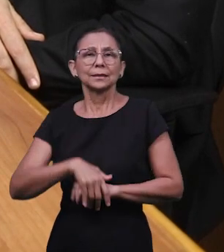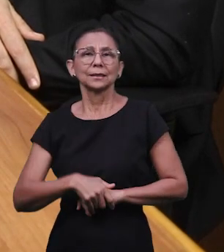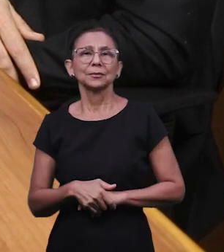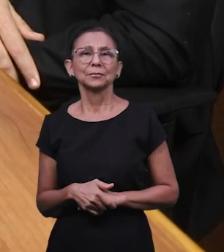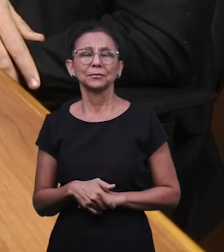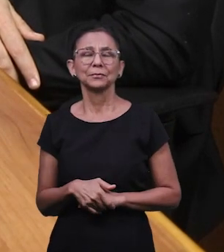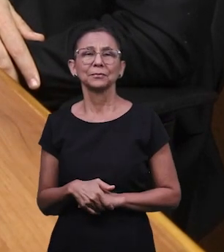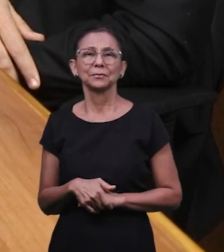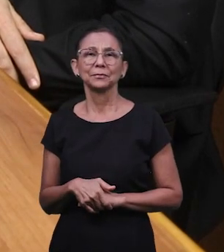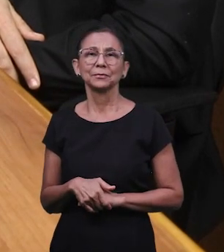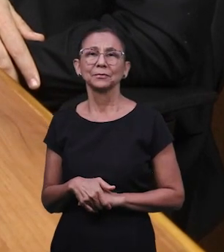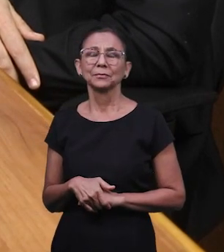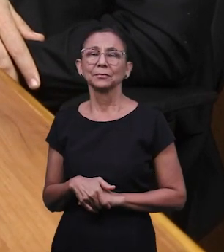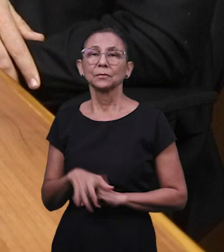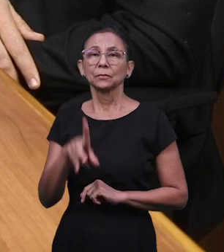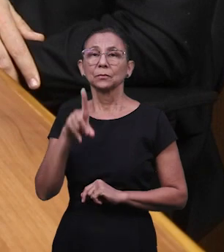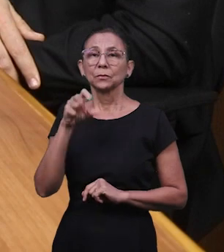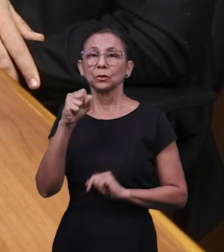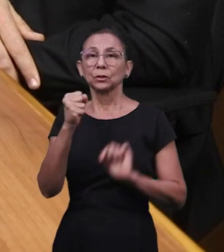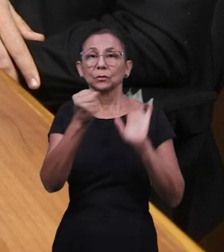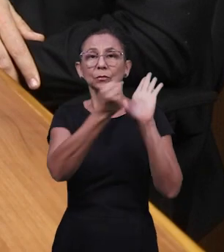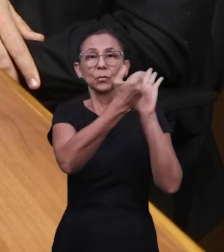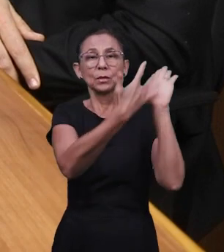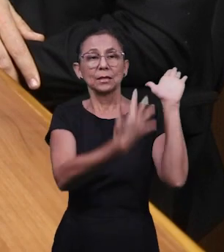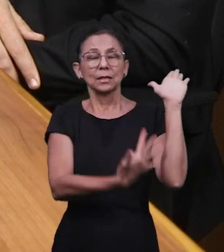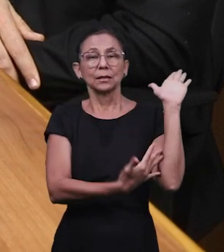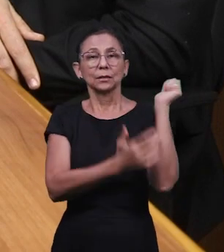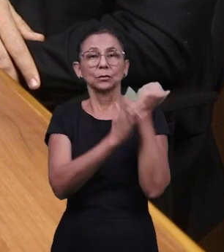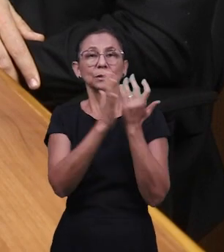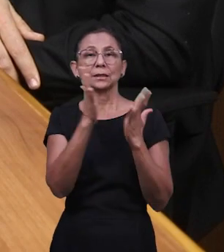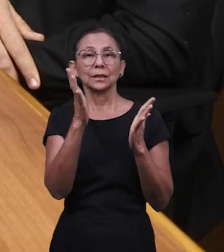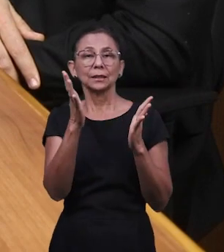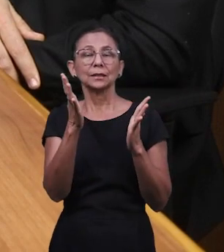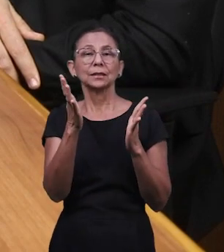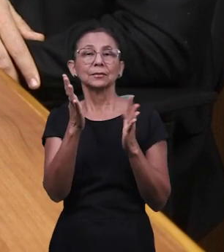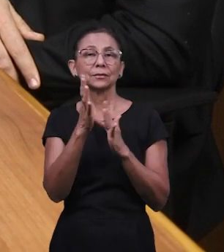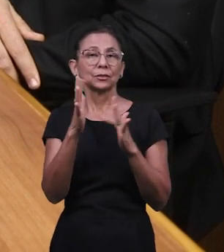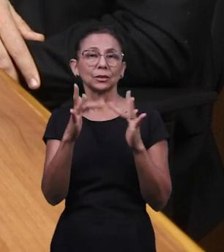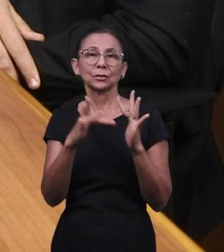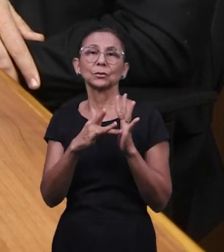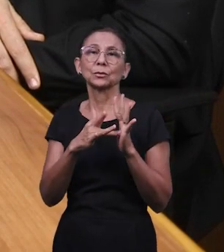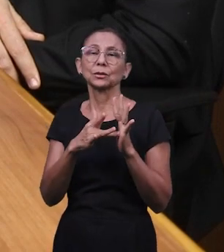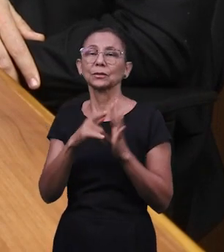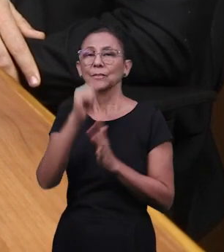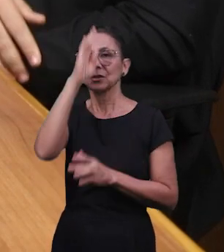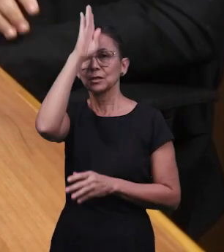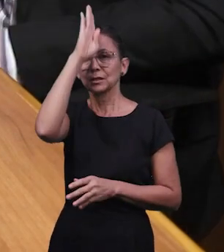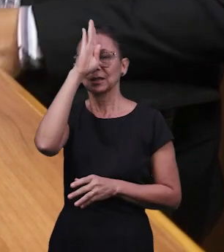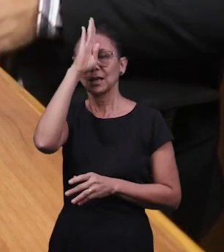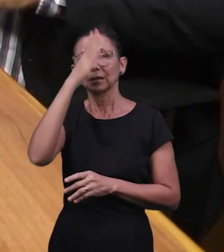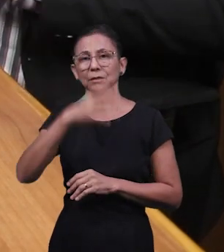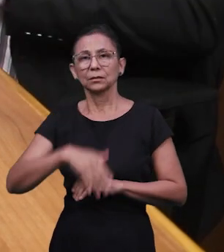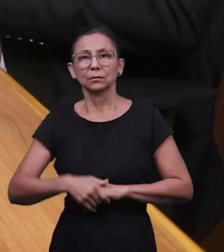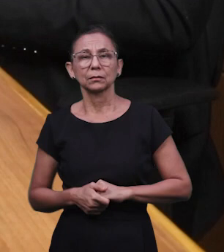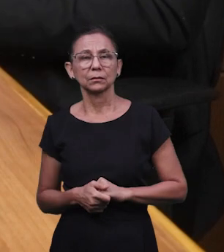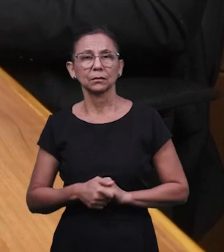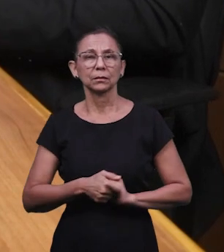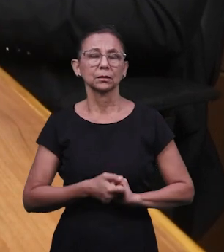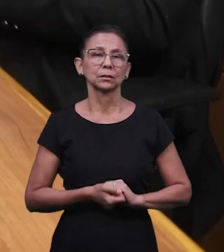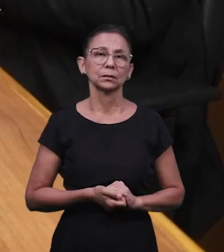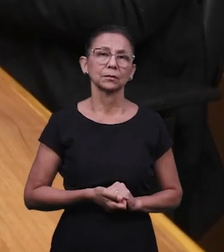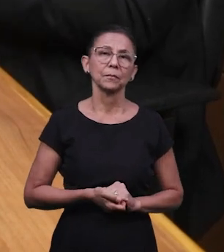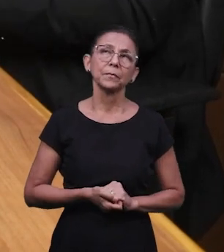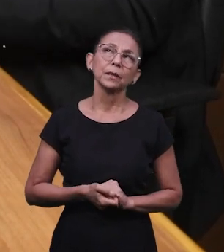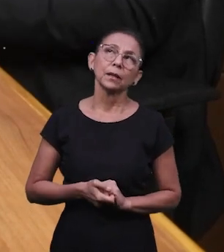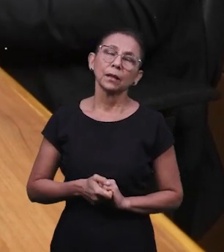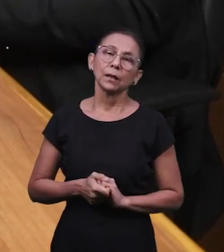graça? O sangue que ele derramou foi a graça. Aquilo veio de graça. Eu acho interessante favor,